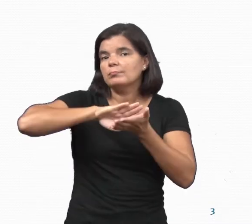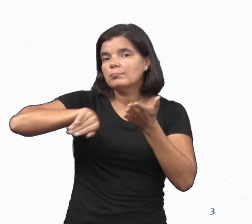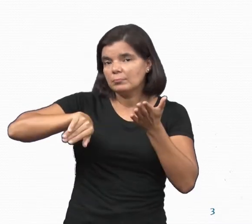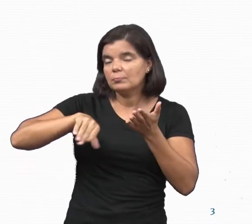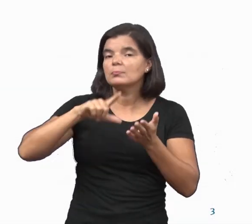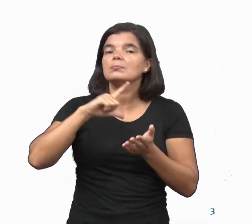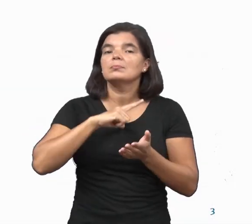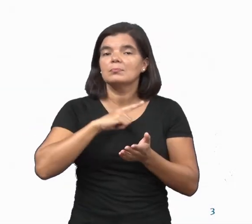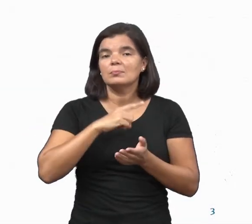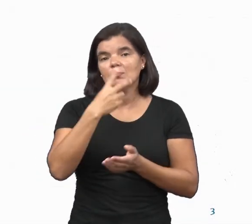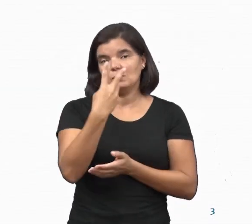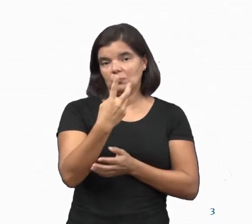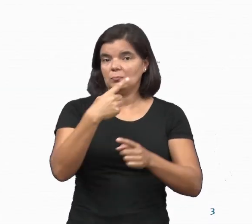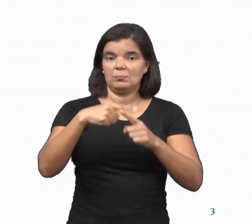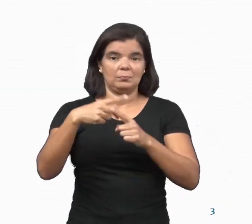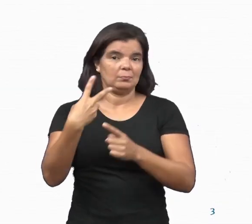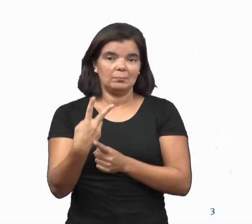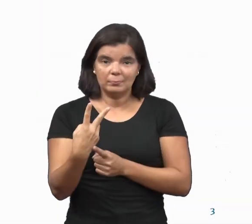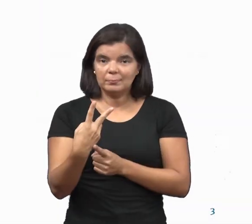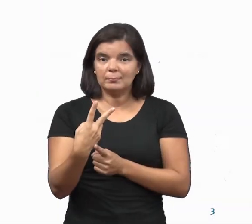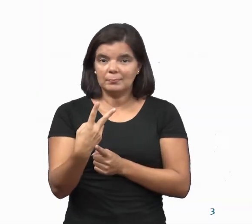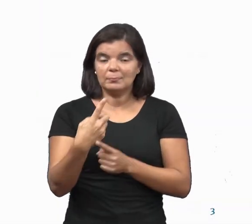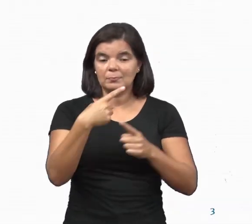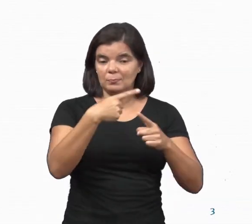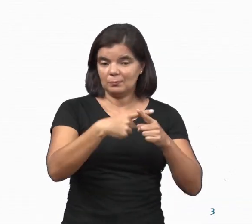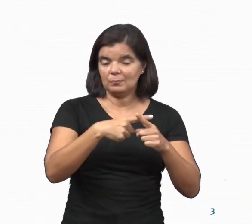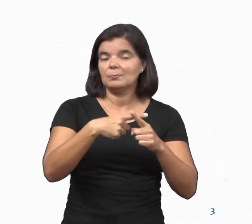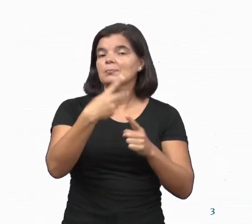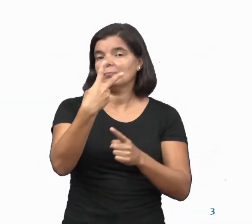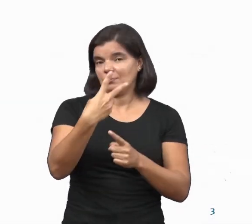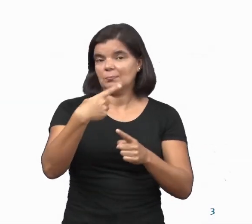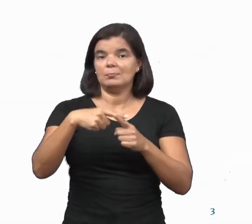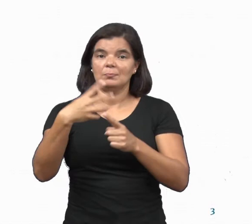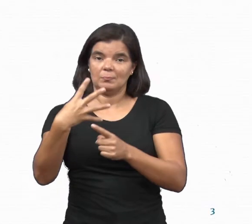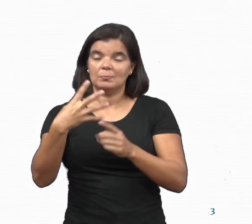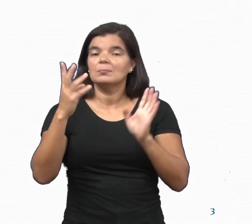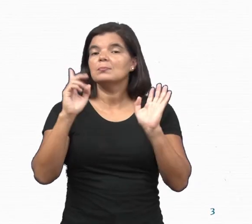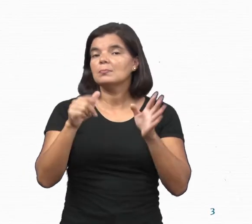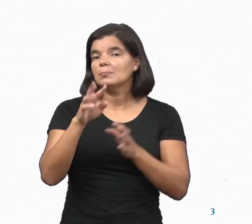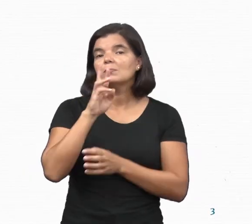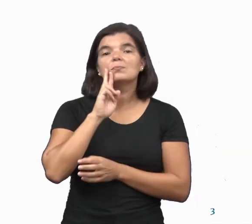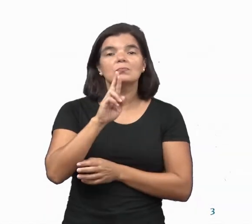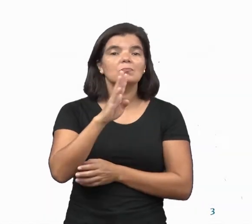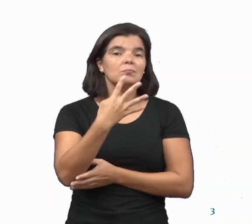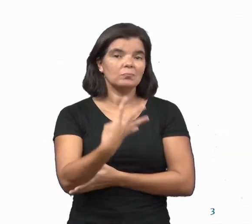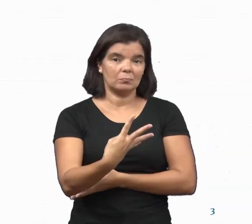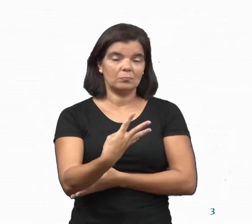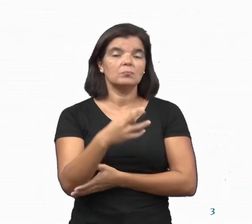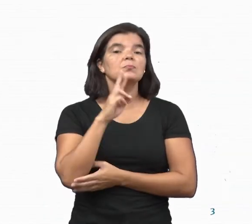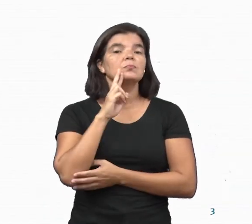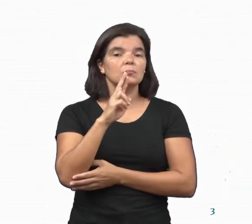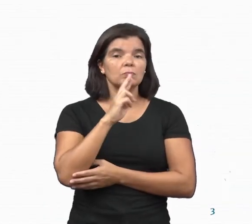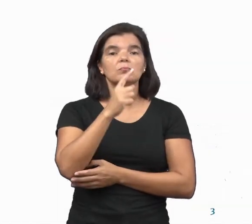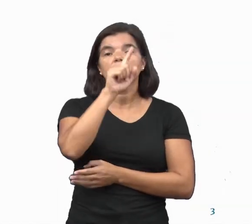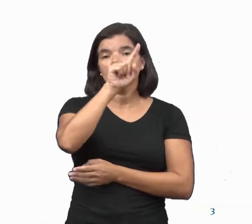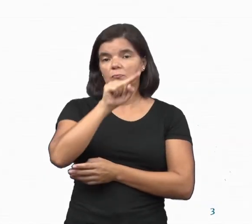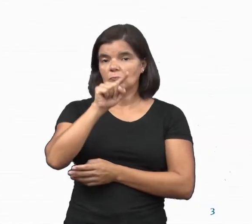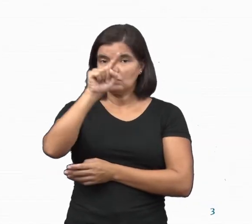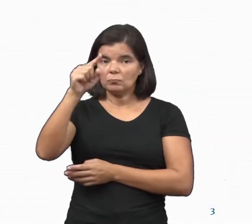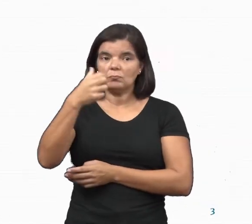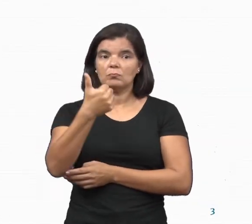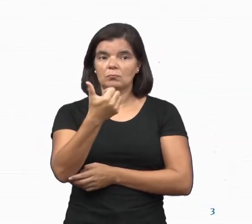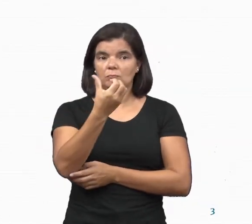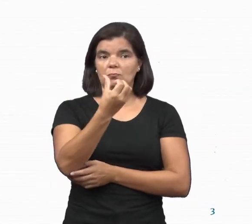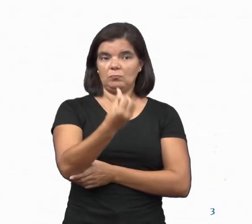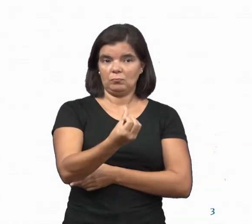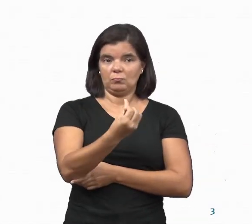sobrar só o 2 vezes 2. E 2 vezes 2 é 4. Então, é esse 4 que é o resultado da raiz quadrada de 16.